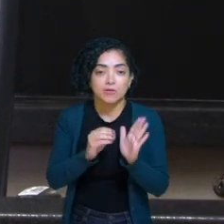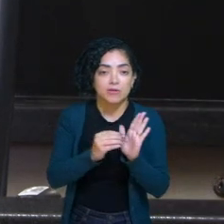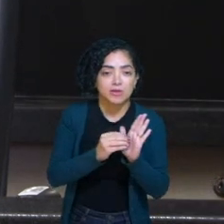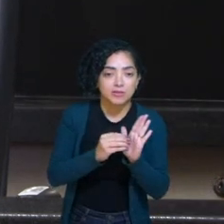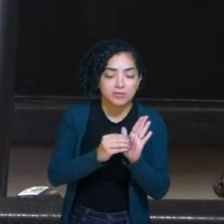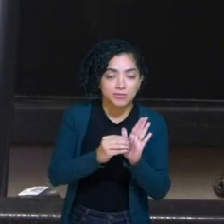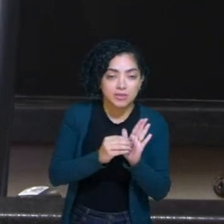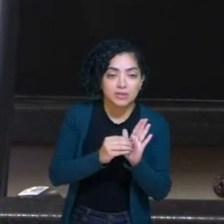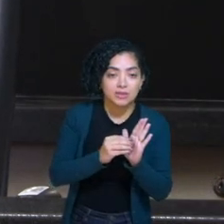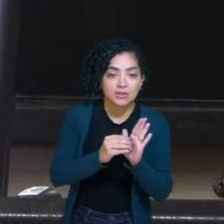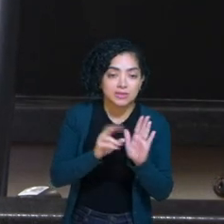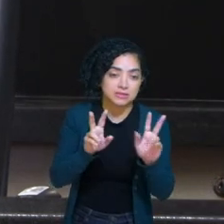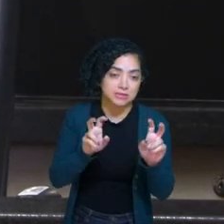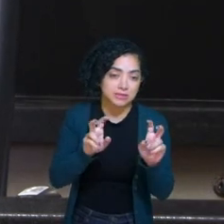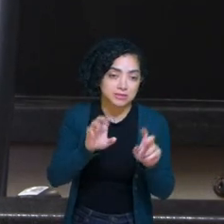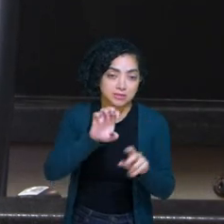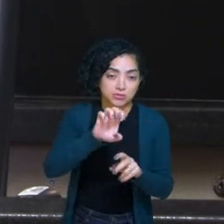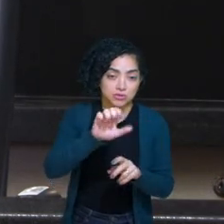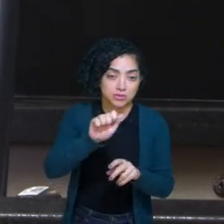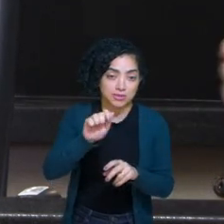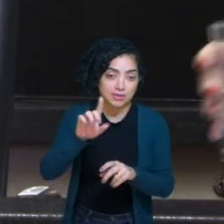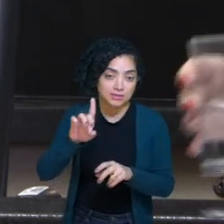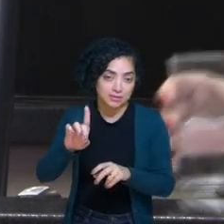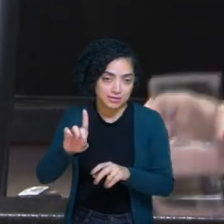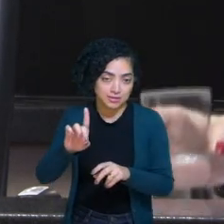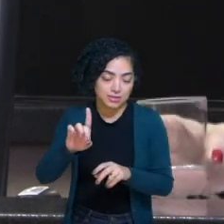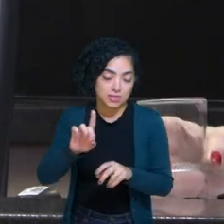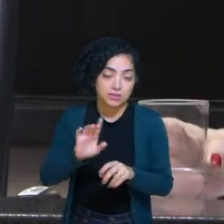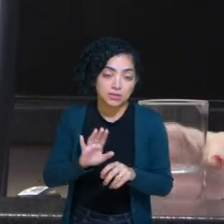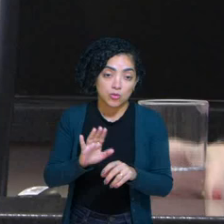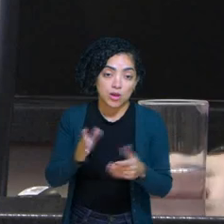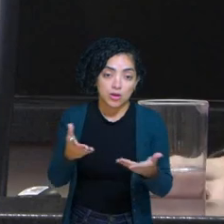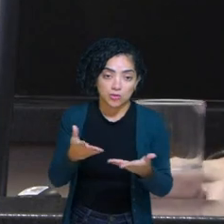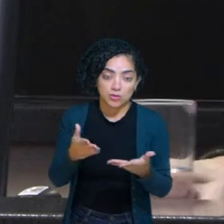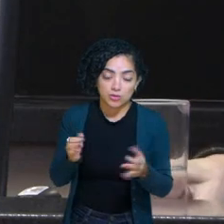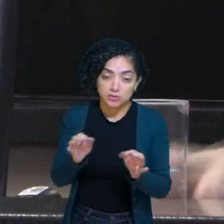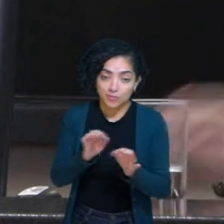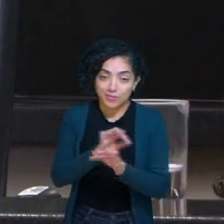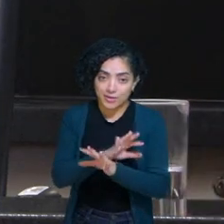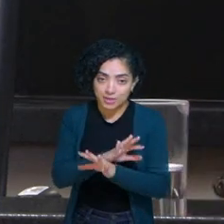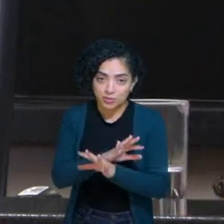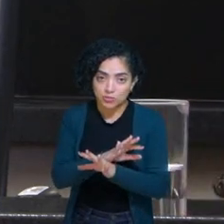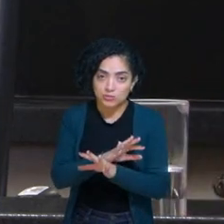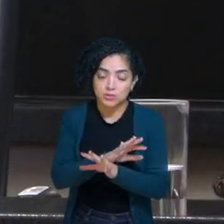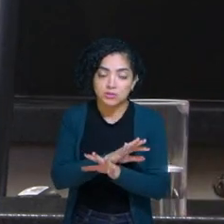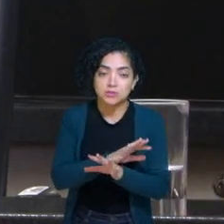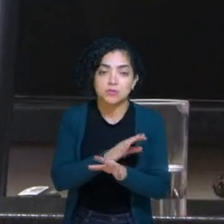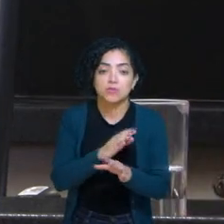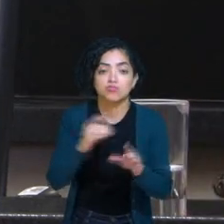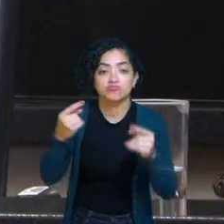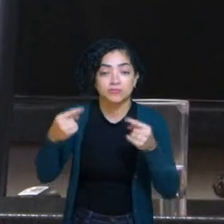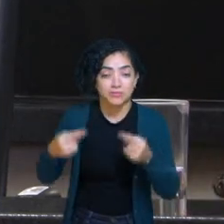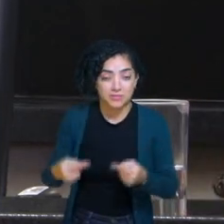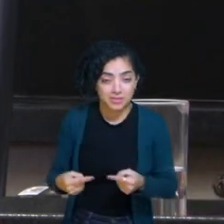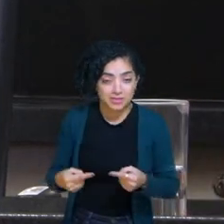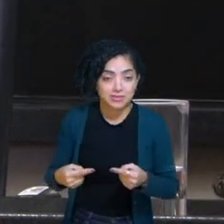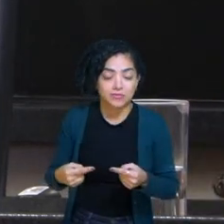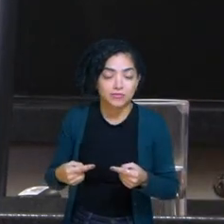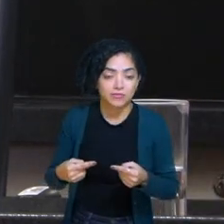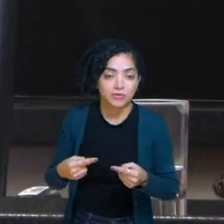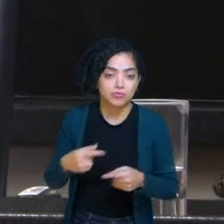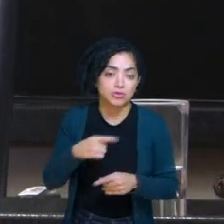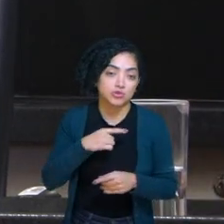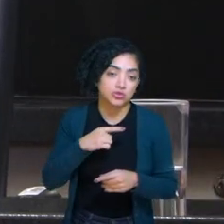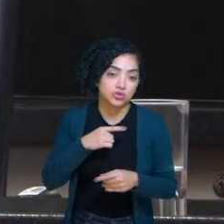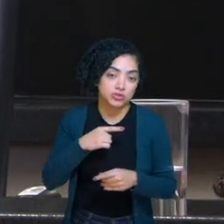né portanto né para concluir aqui a partir dessa contextualização o desafio que temos né